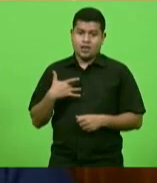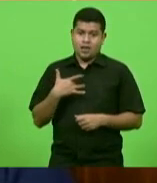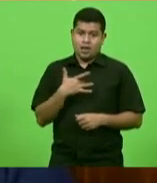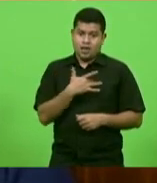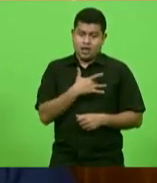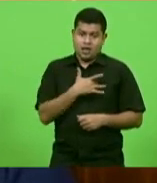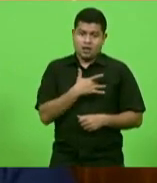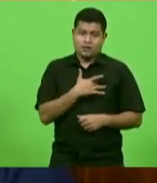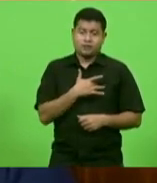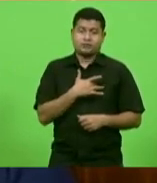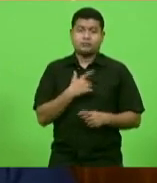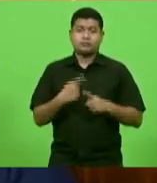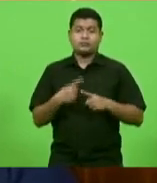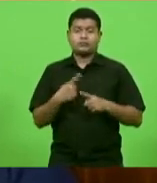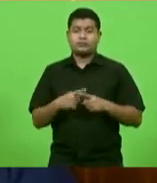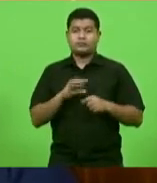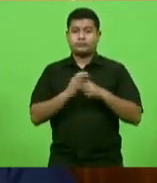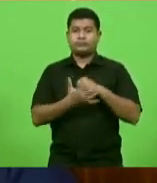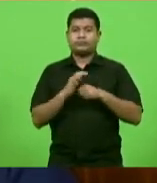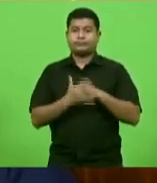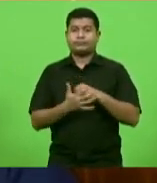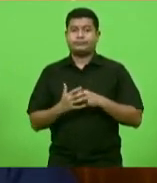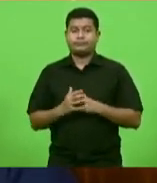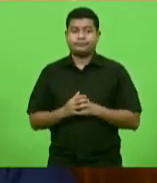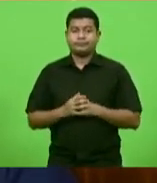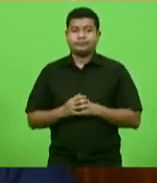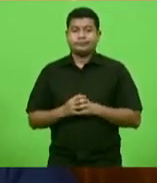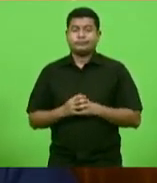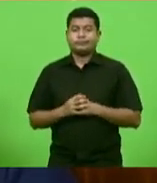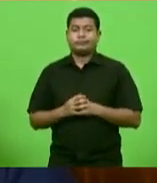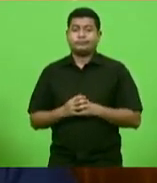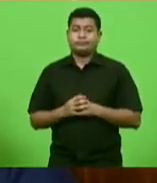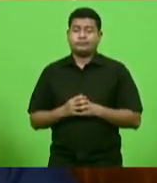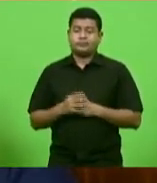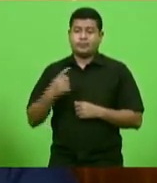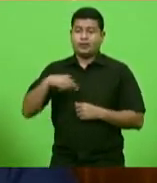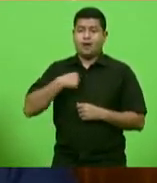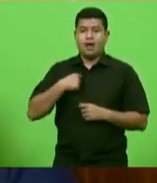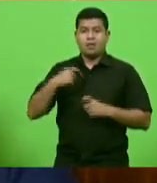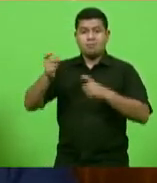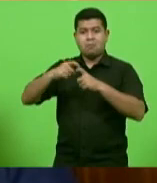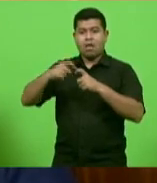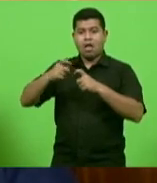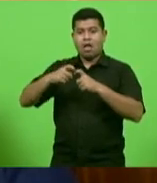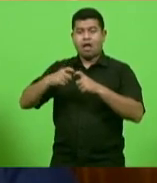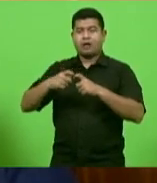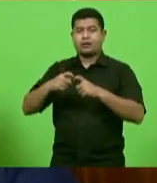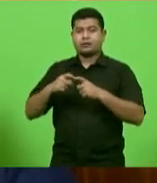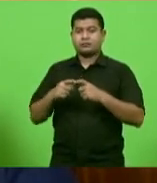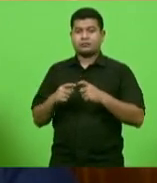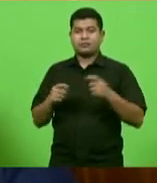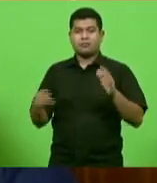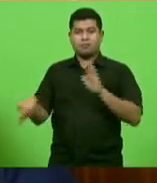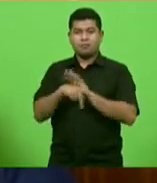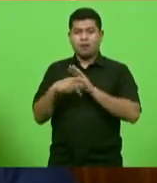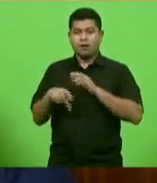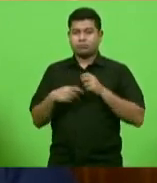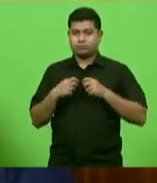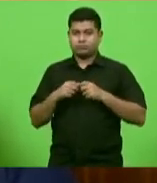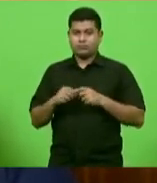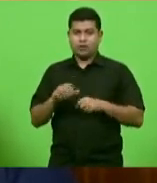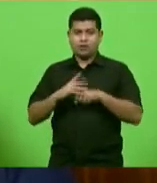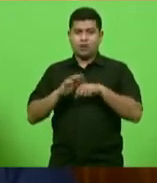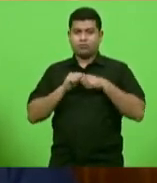Covid-19. Ora, não é preciso ser infectologista para saber que seja o número de casos ativos